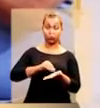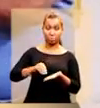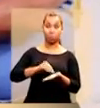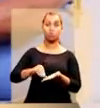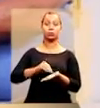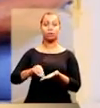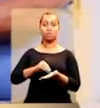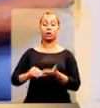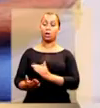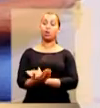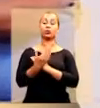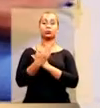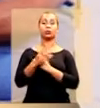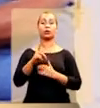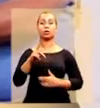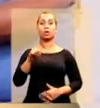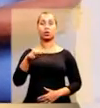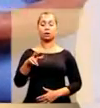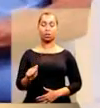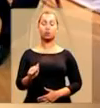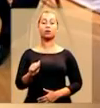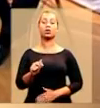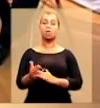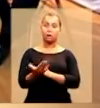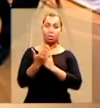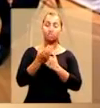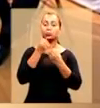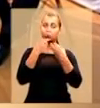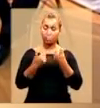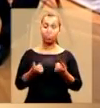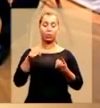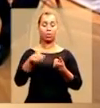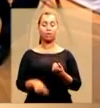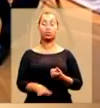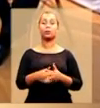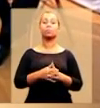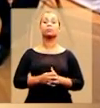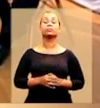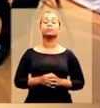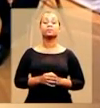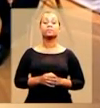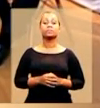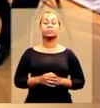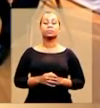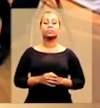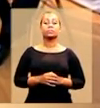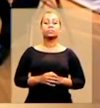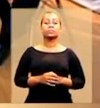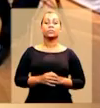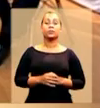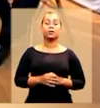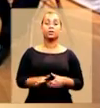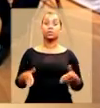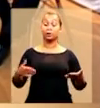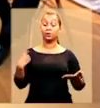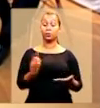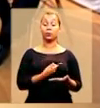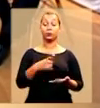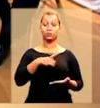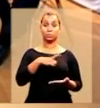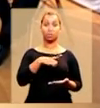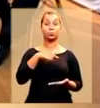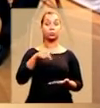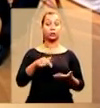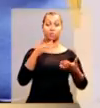um secretário a nosso favor, e o Pedro Ganga, eu acho que exercita muito bem essa área, faz muito bem essa parte. Porque assim, nós